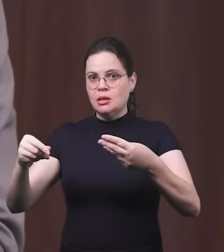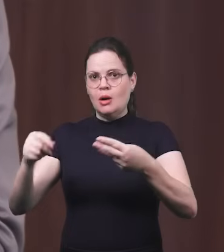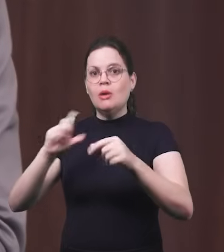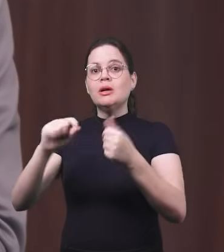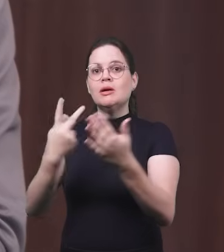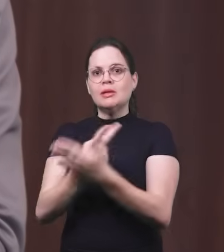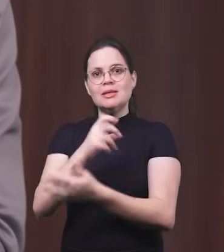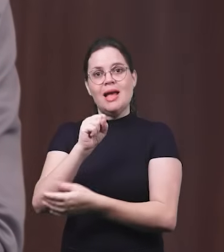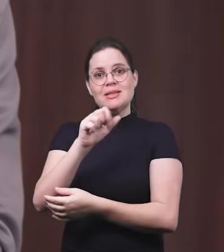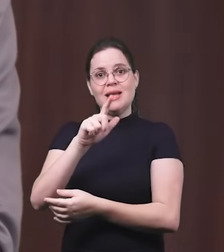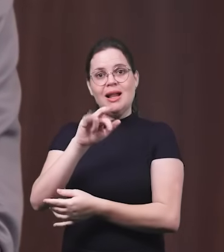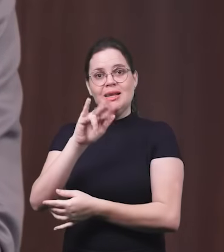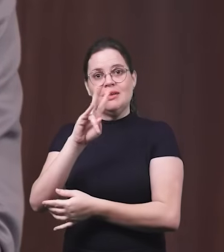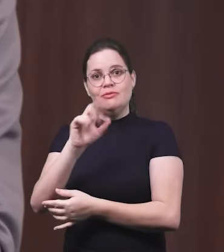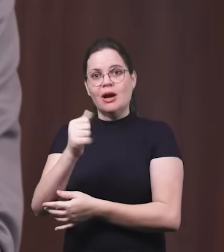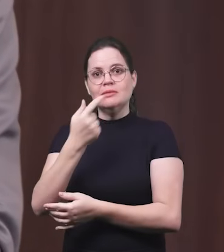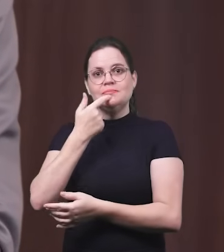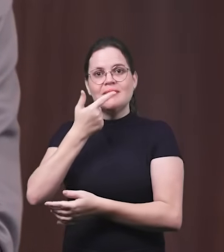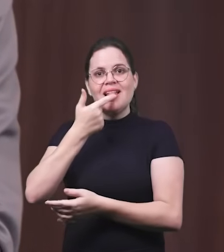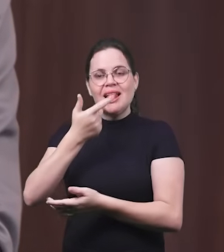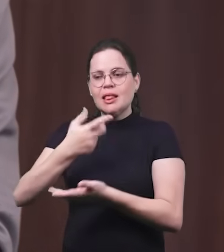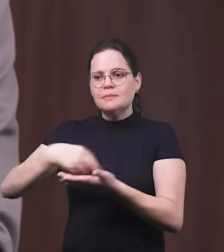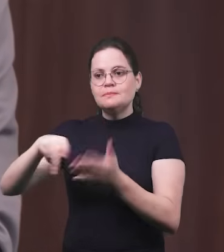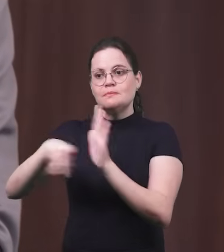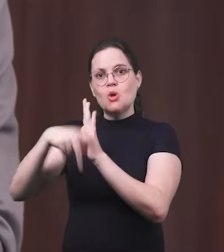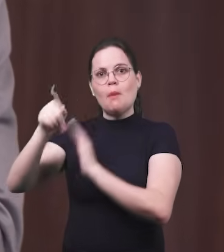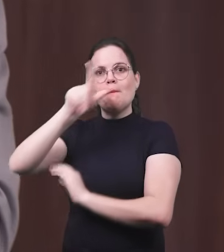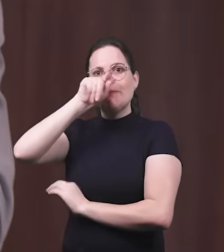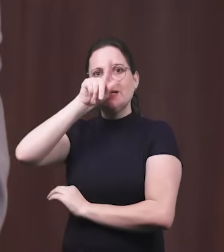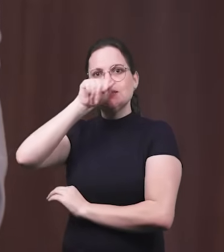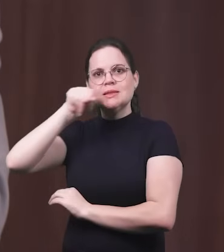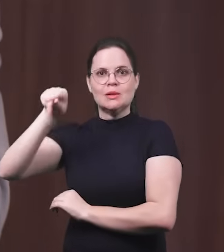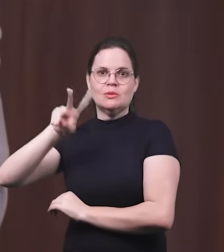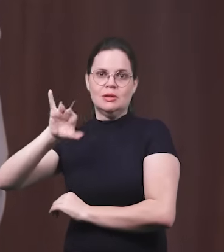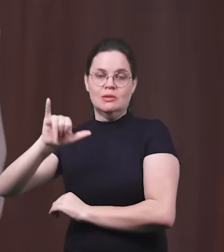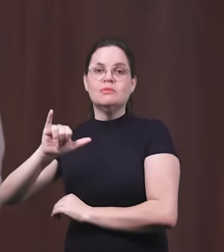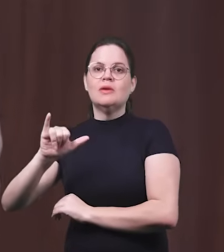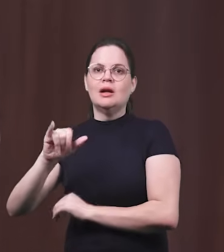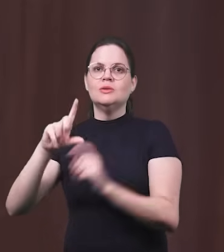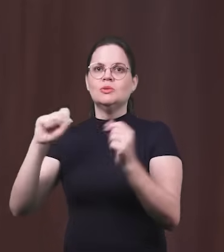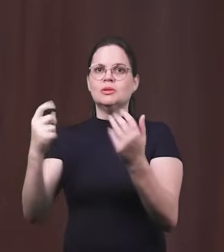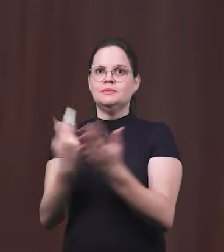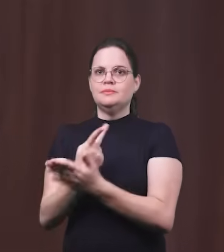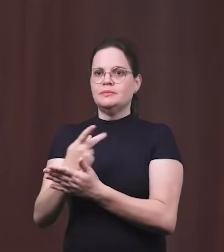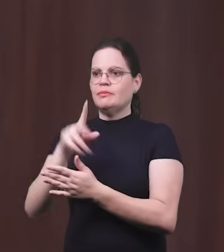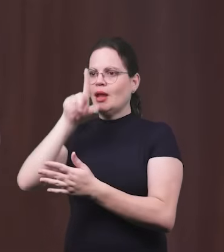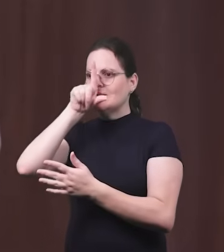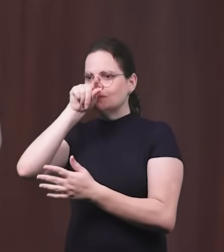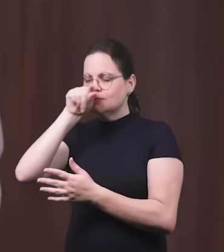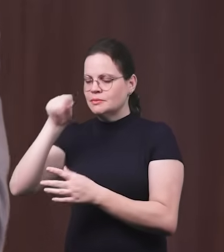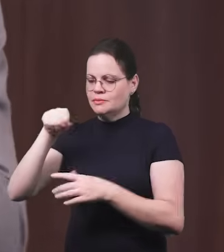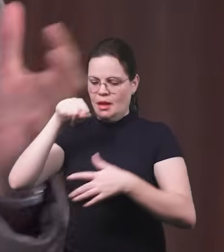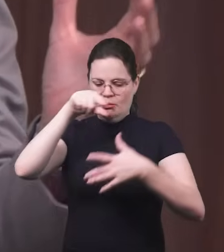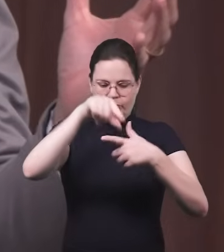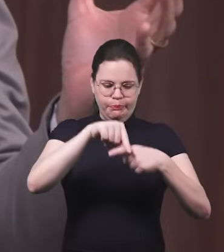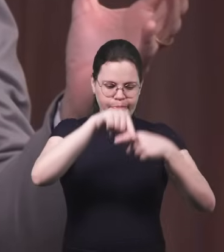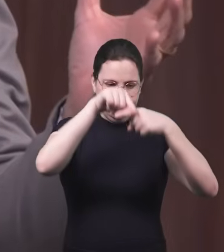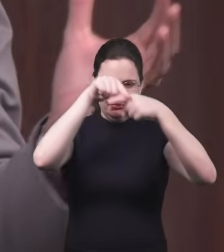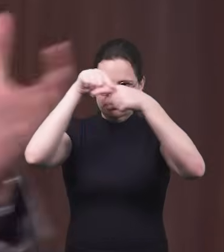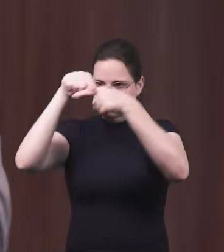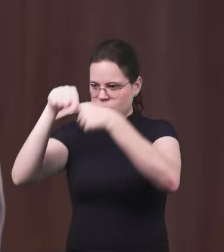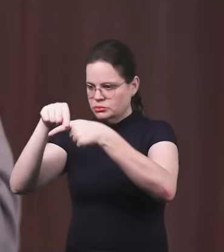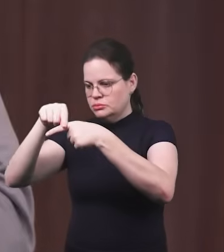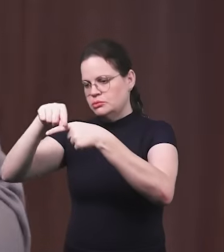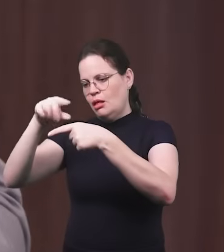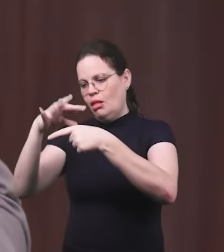a saliva. É a saliva do pássaro, que vai fazendo, um colando no outro, aquilo fica firme. Quando o